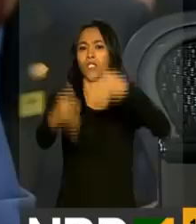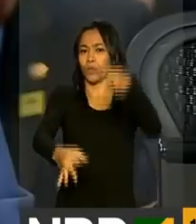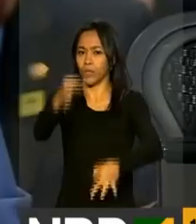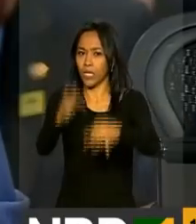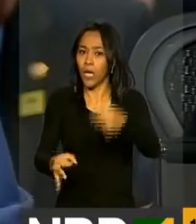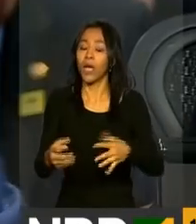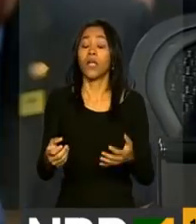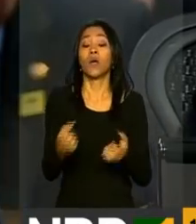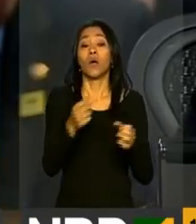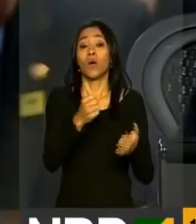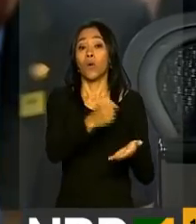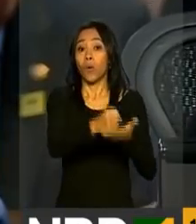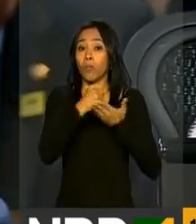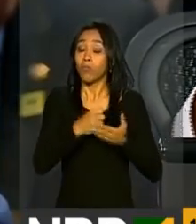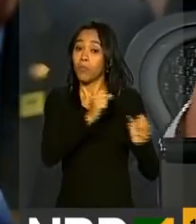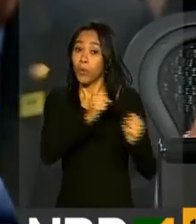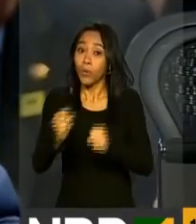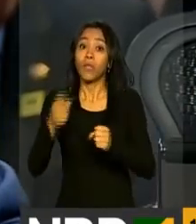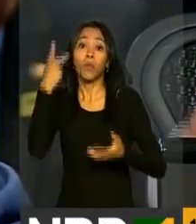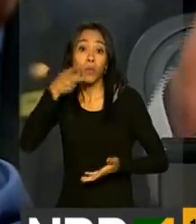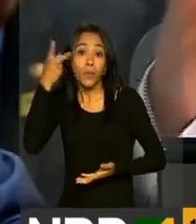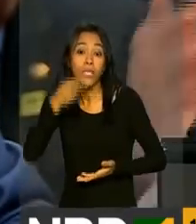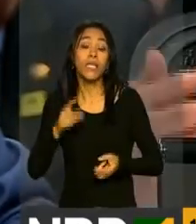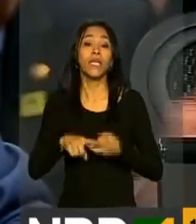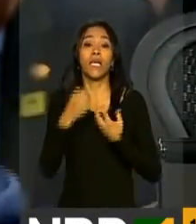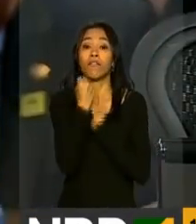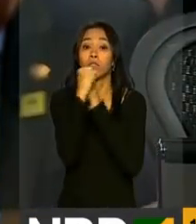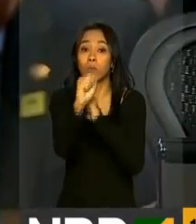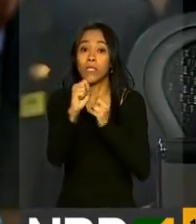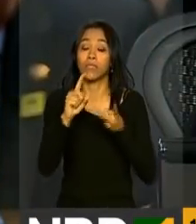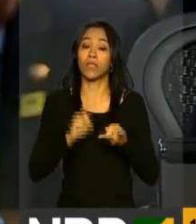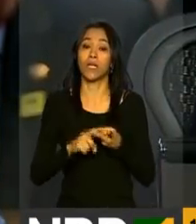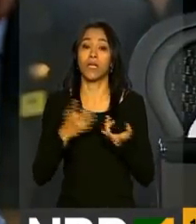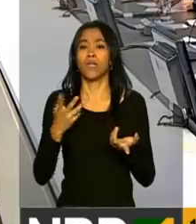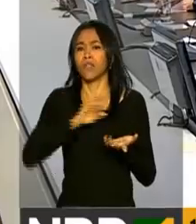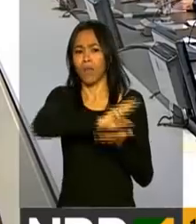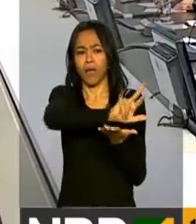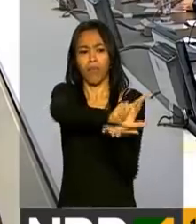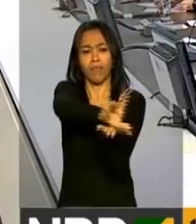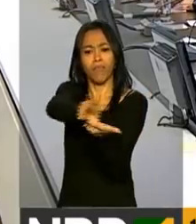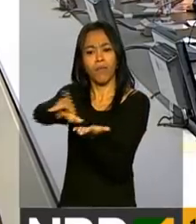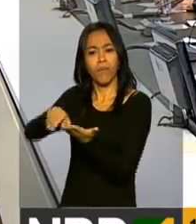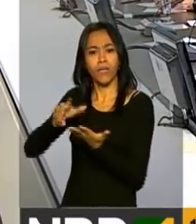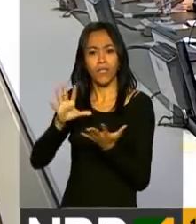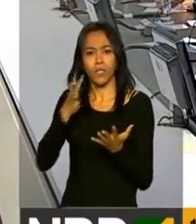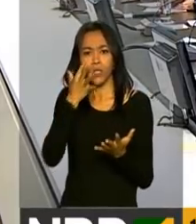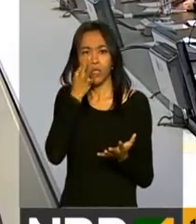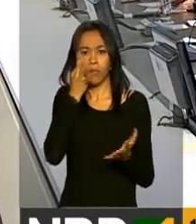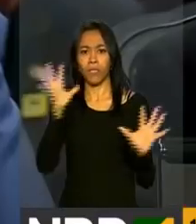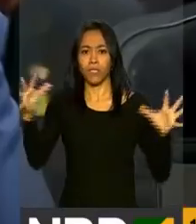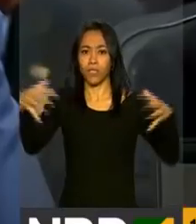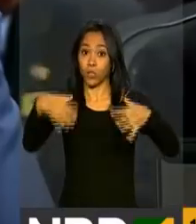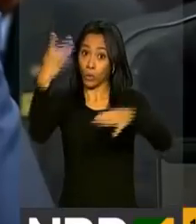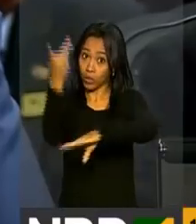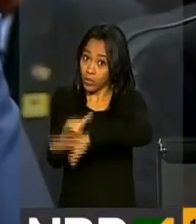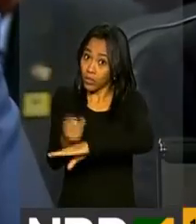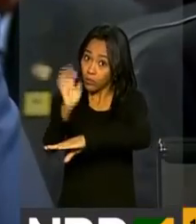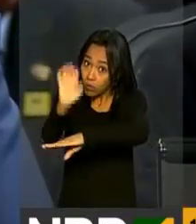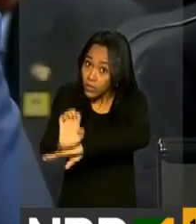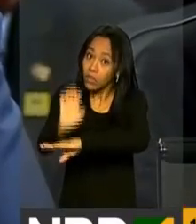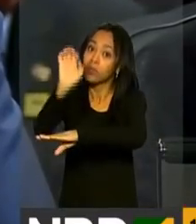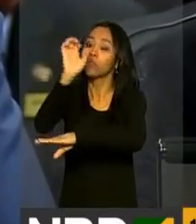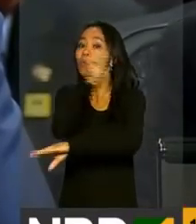a coroação da defensoria pública da procuradoria dos órgãos todos aqui no estado do rio não é